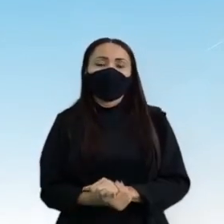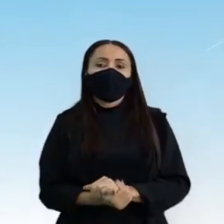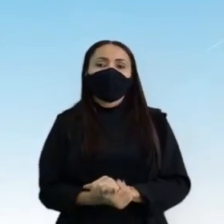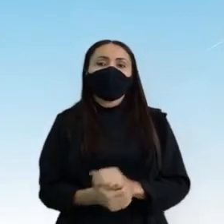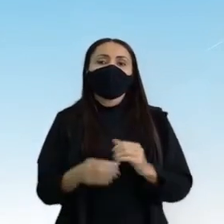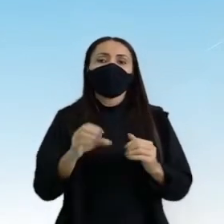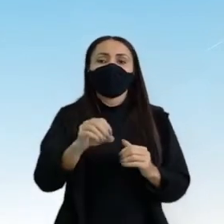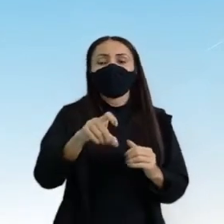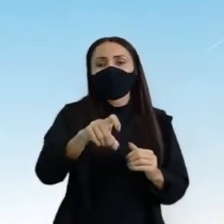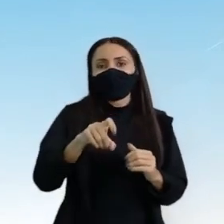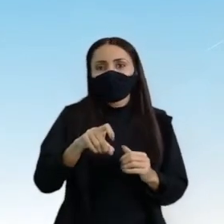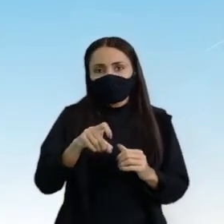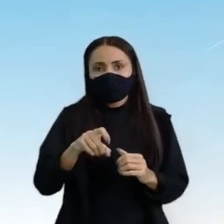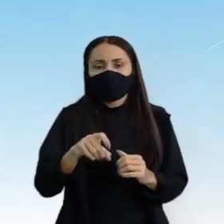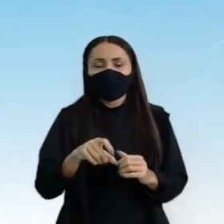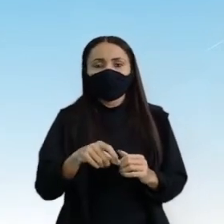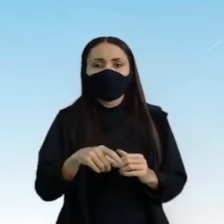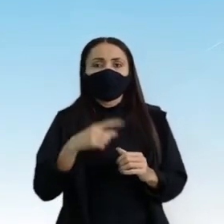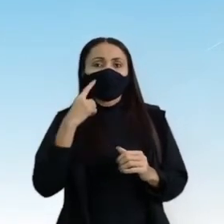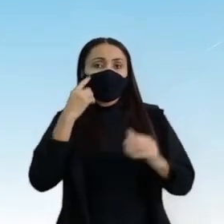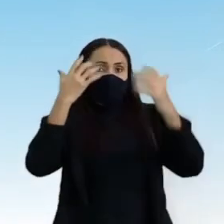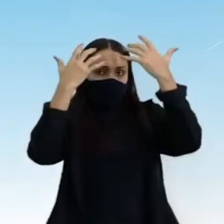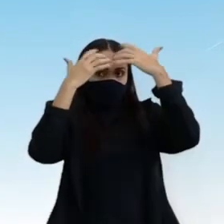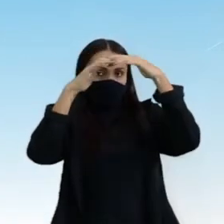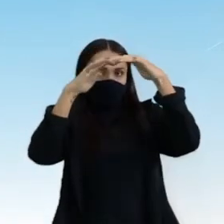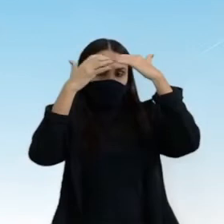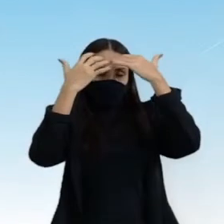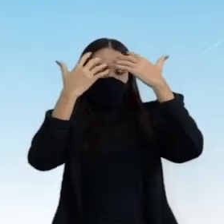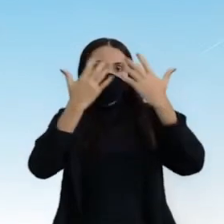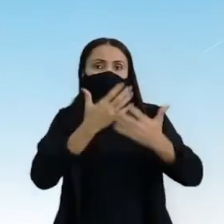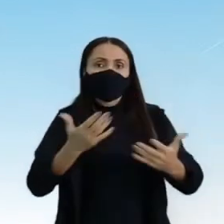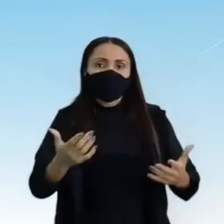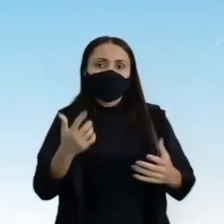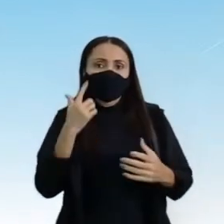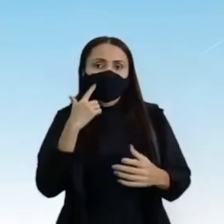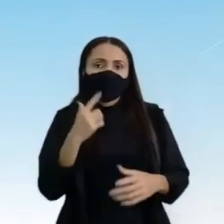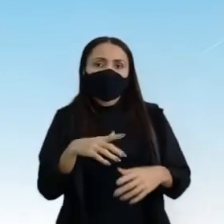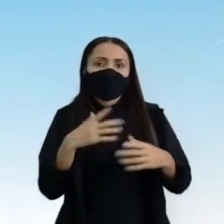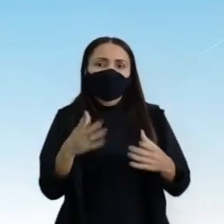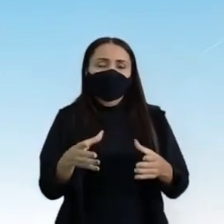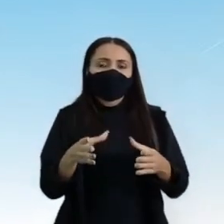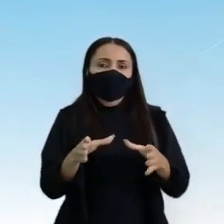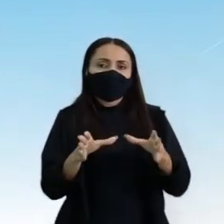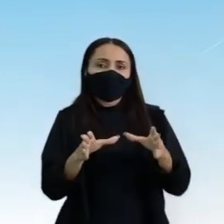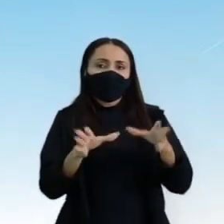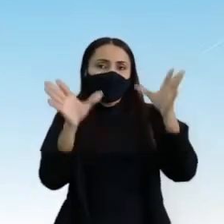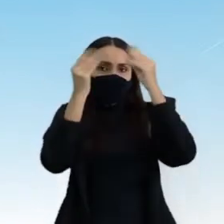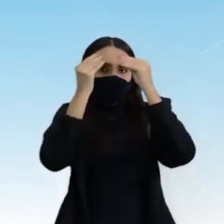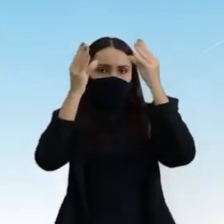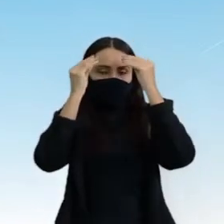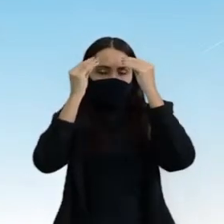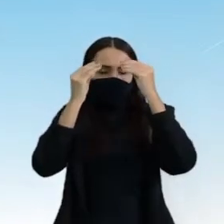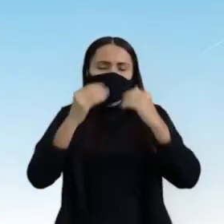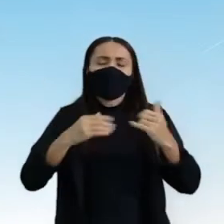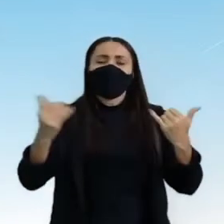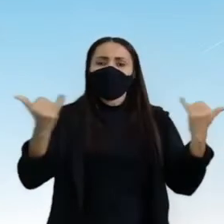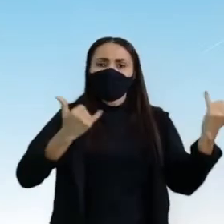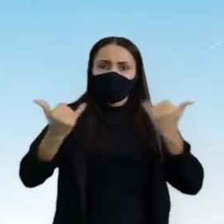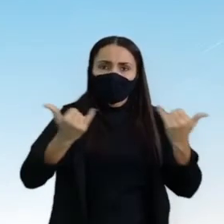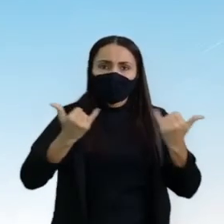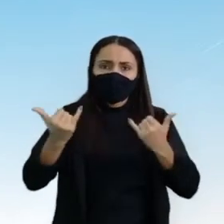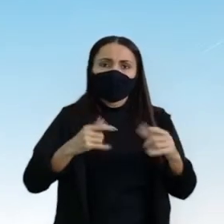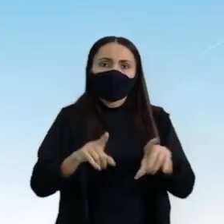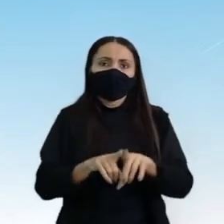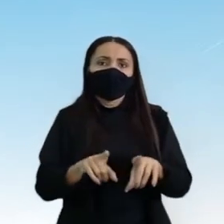de oxigenação que vai para o seu cérebro. A capacidade de armazenar informações, porque